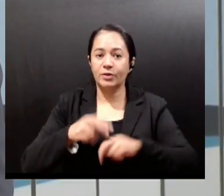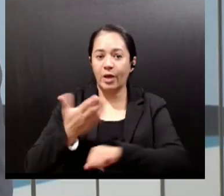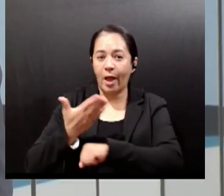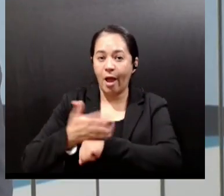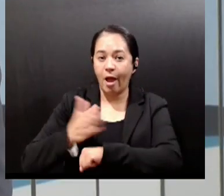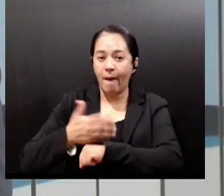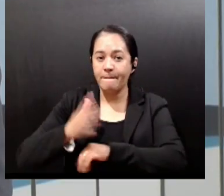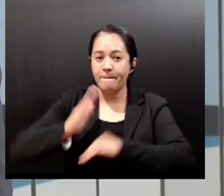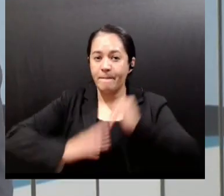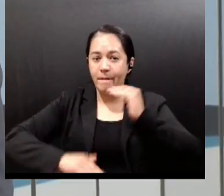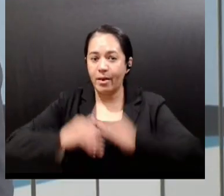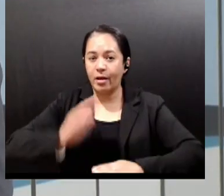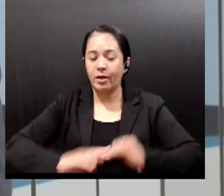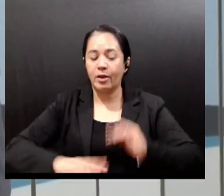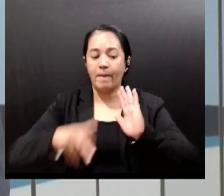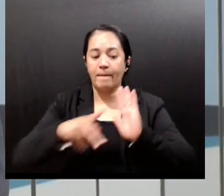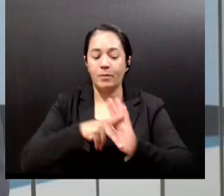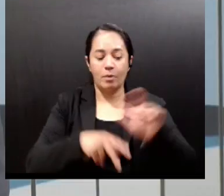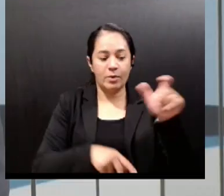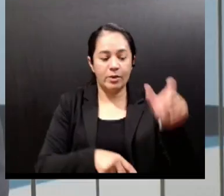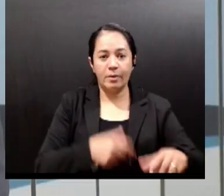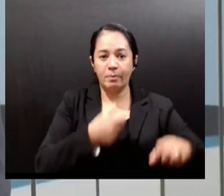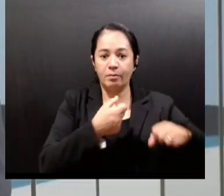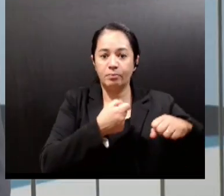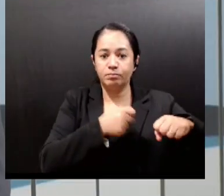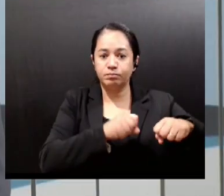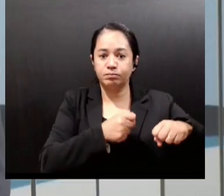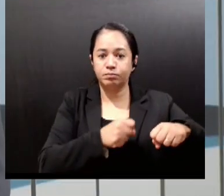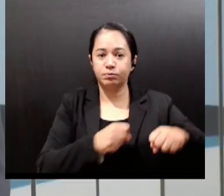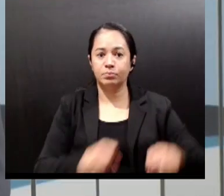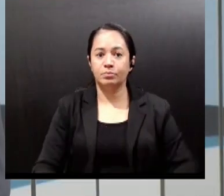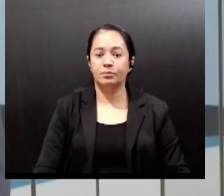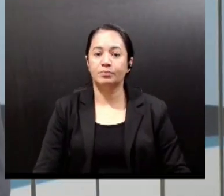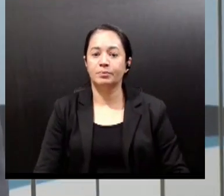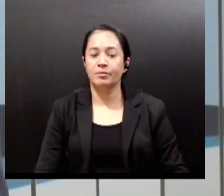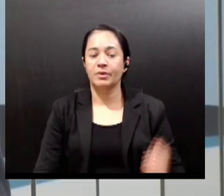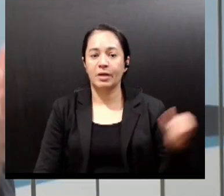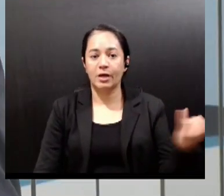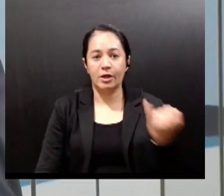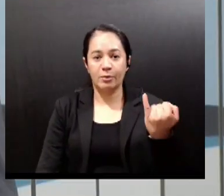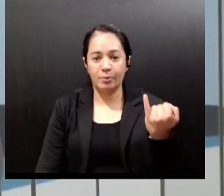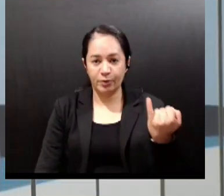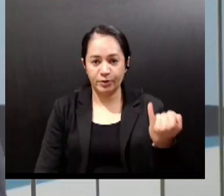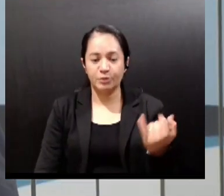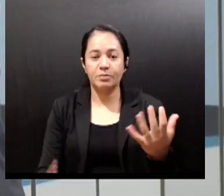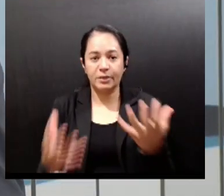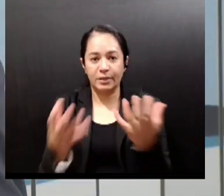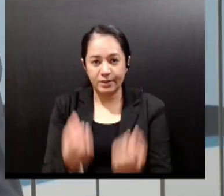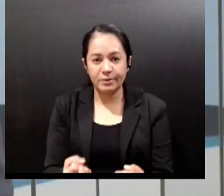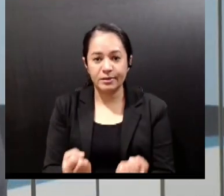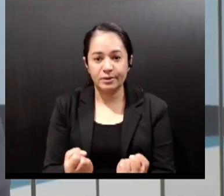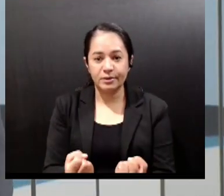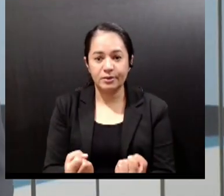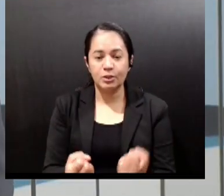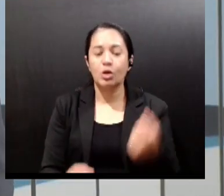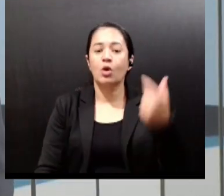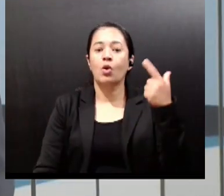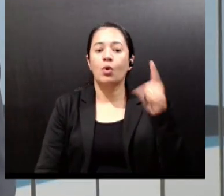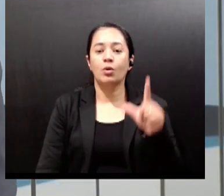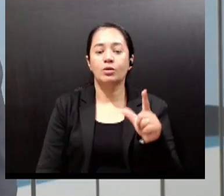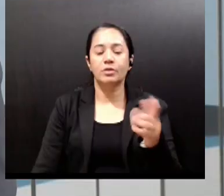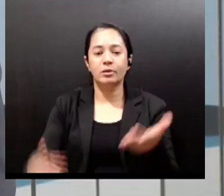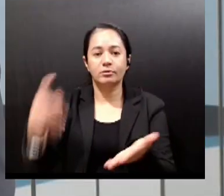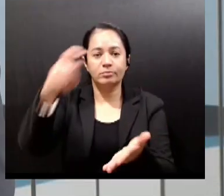desses motociclistas é importantíssimo para a adesão e ter essa contratação e